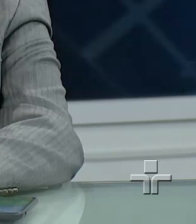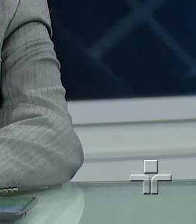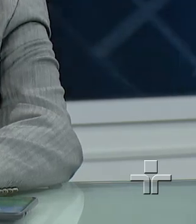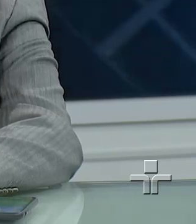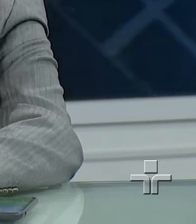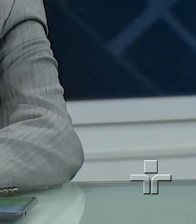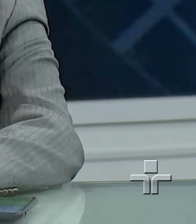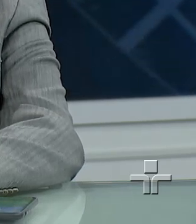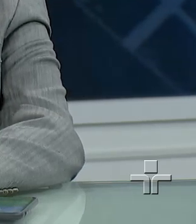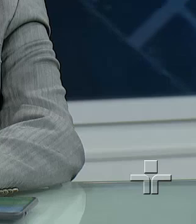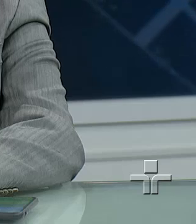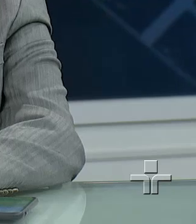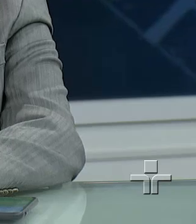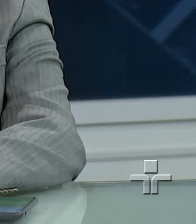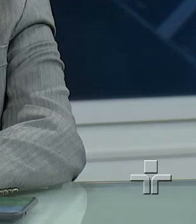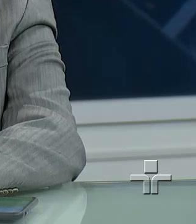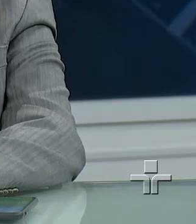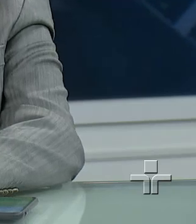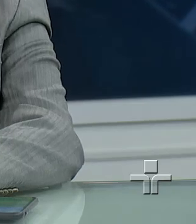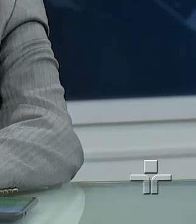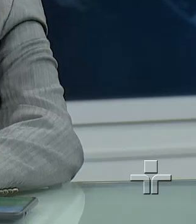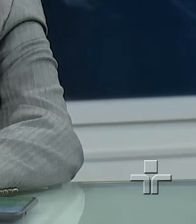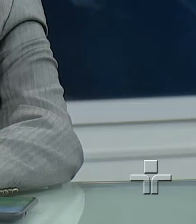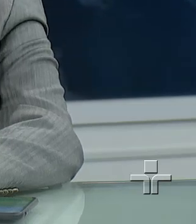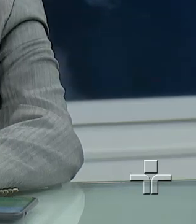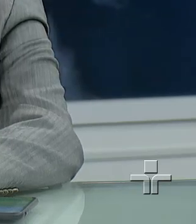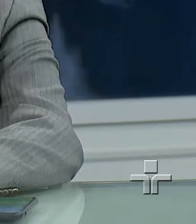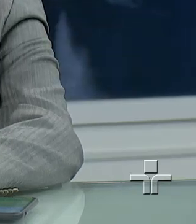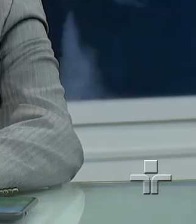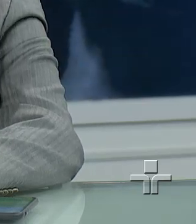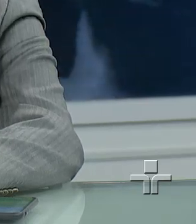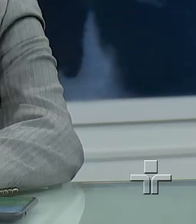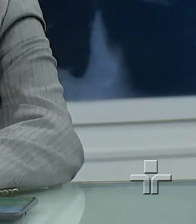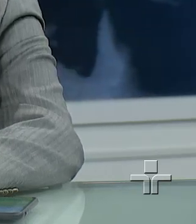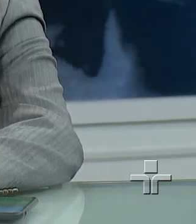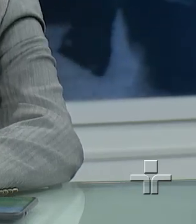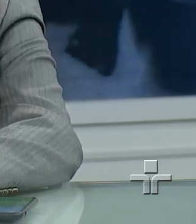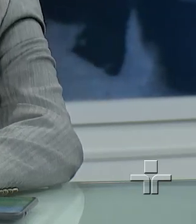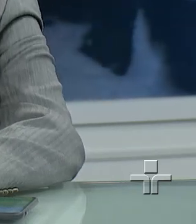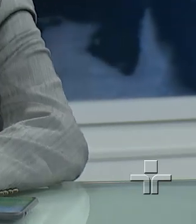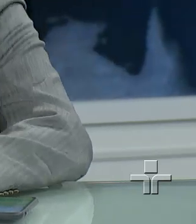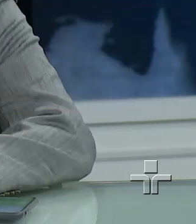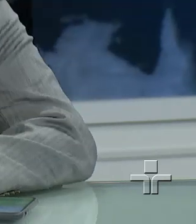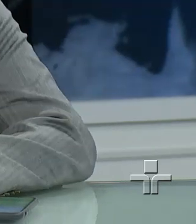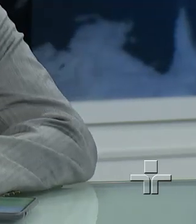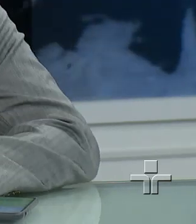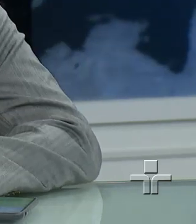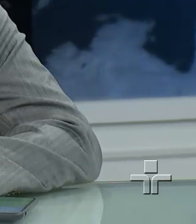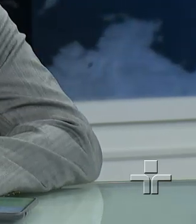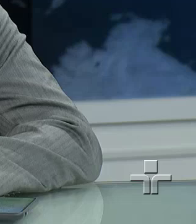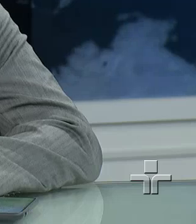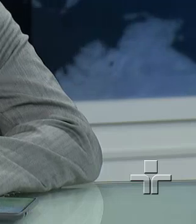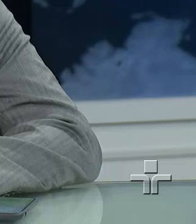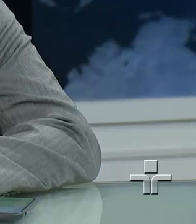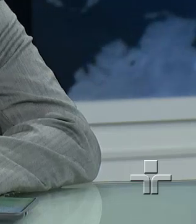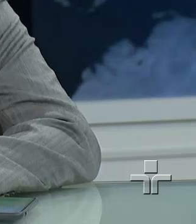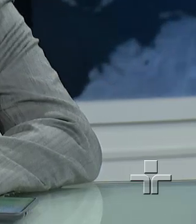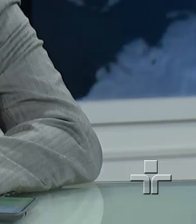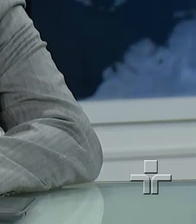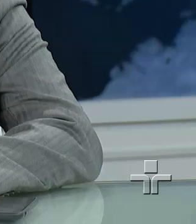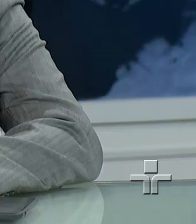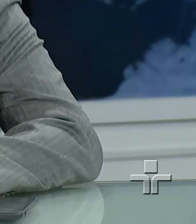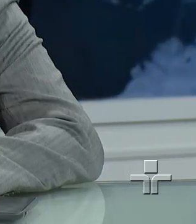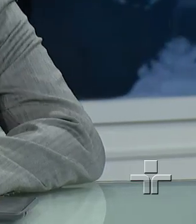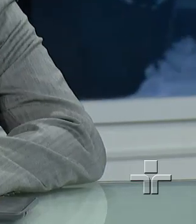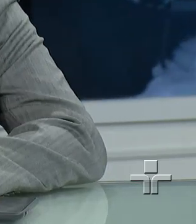das mídias eletrônicas e tradicionais, ou seja, sempre existiu, mas nunca se denunciou, ou se